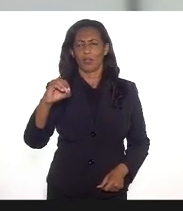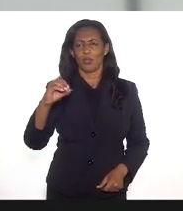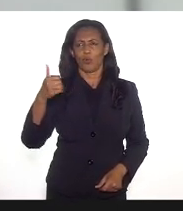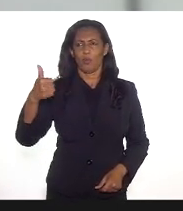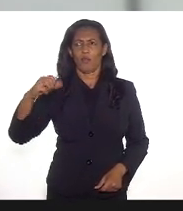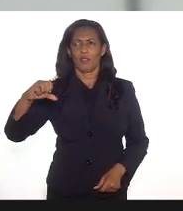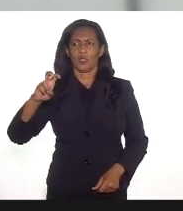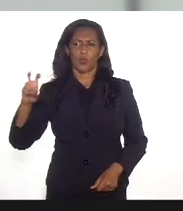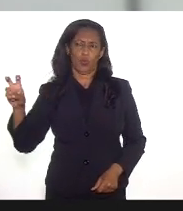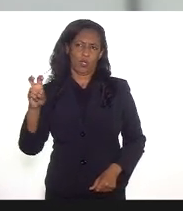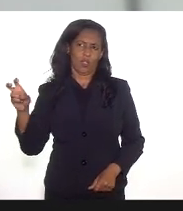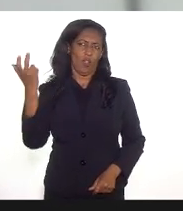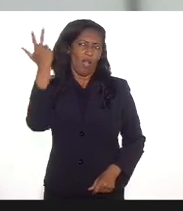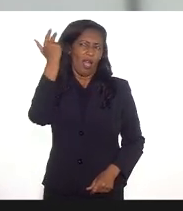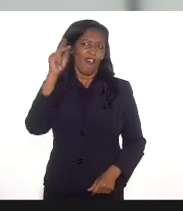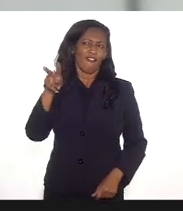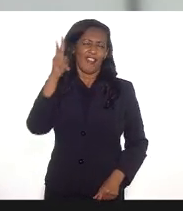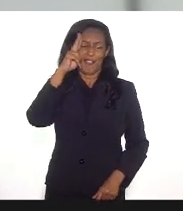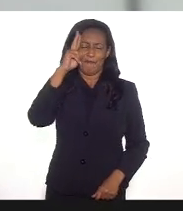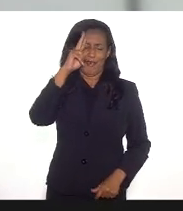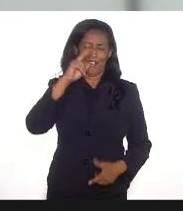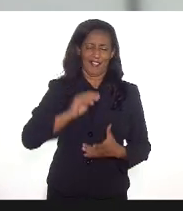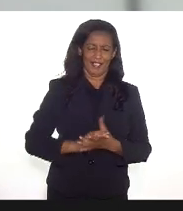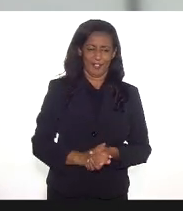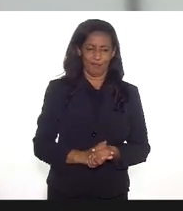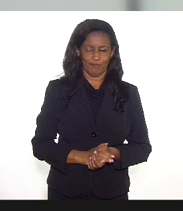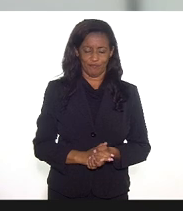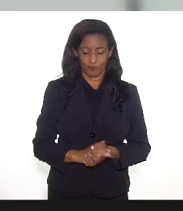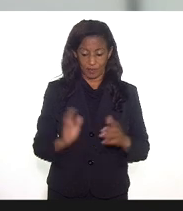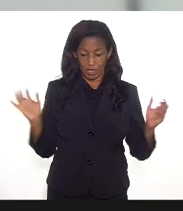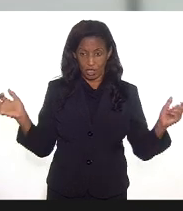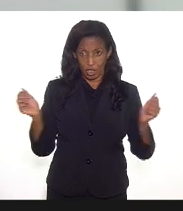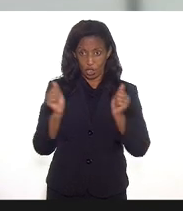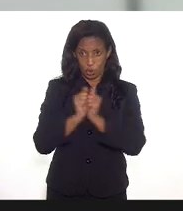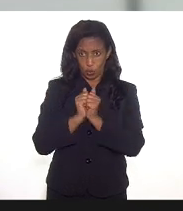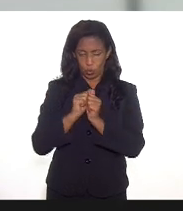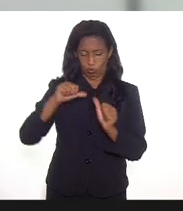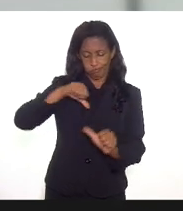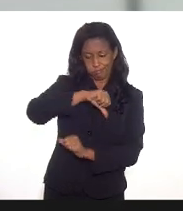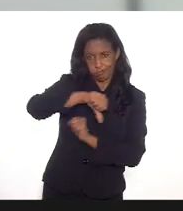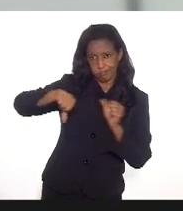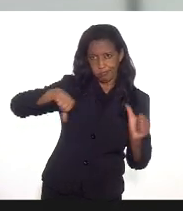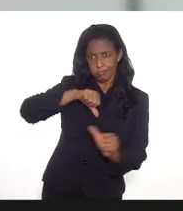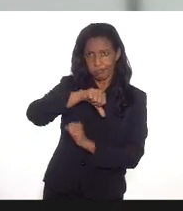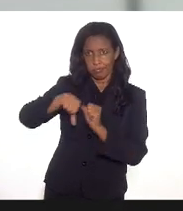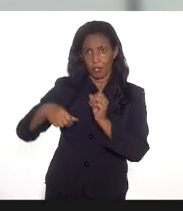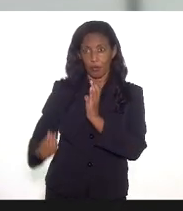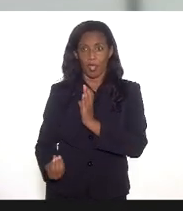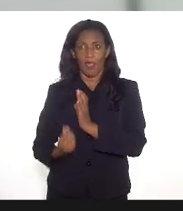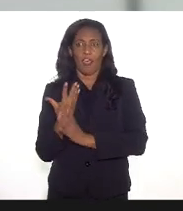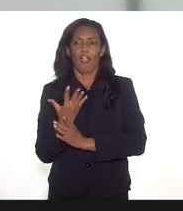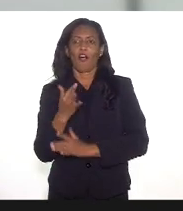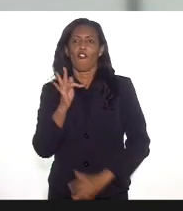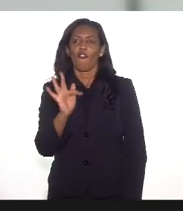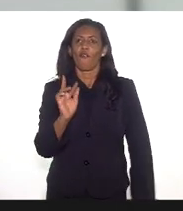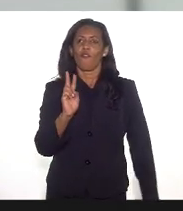março de 1975, deputado Eliomar Coelho há de lembrar. E junto com esta fusão, foi criado o